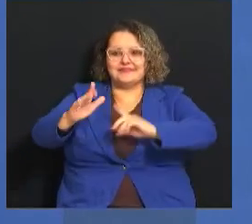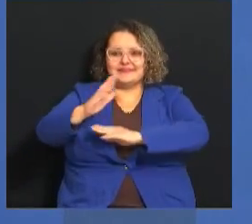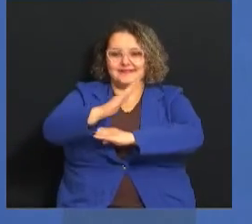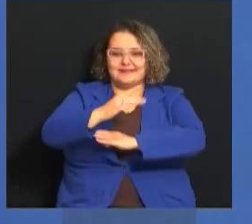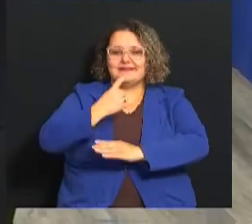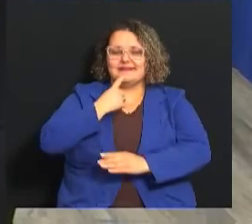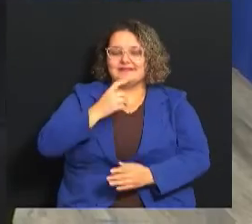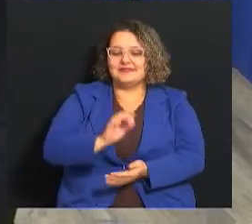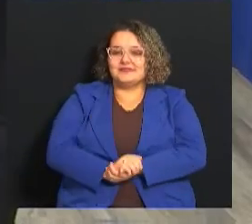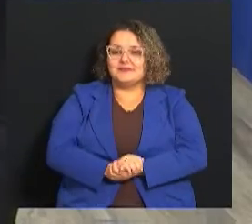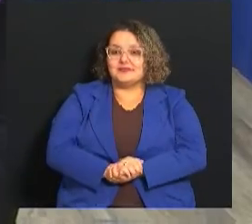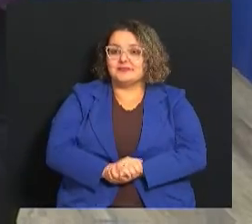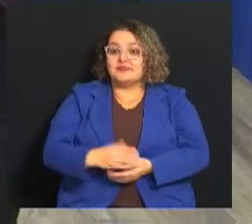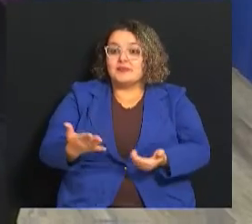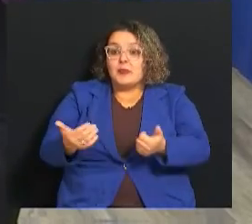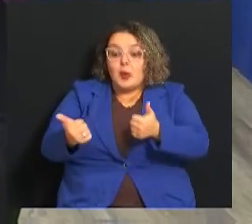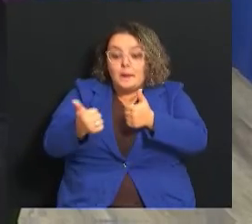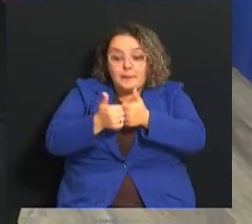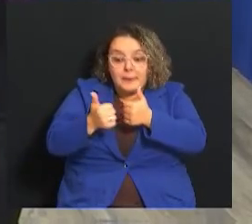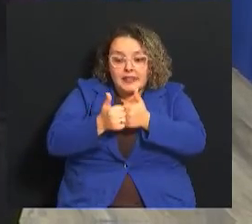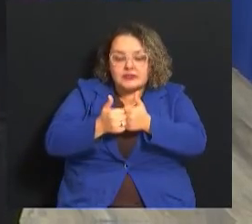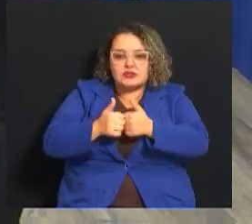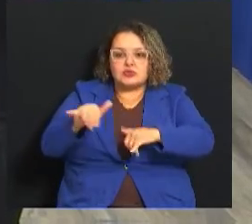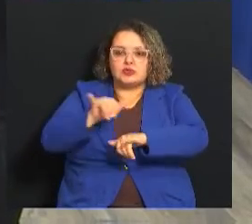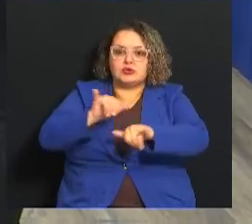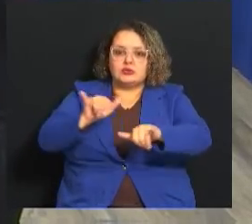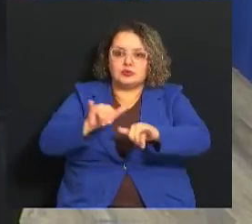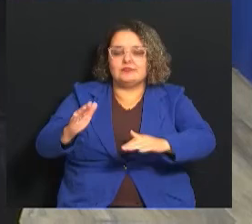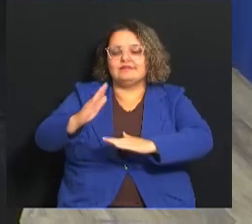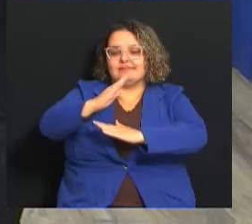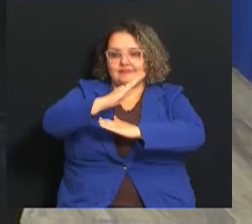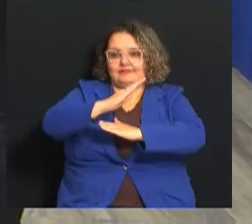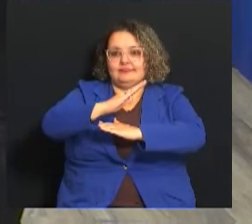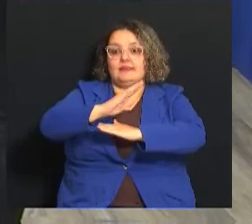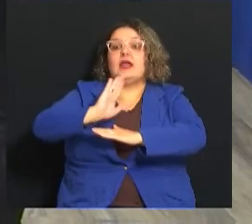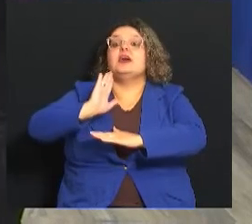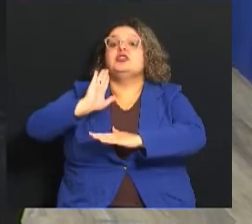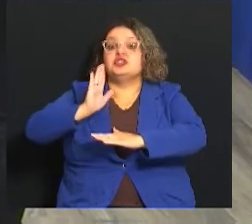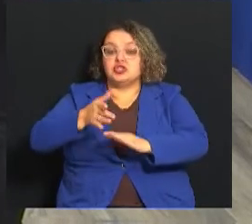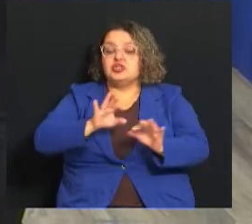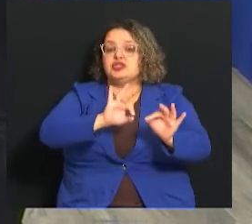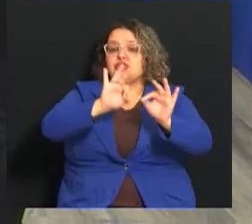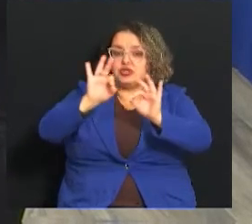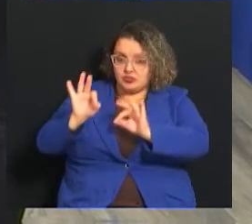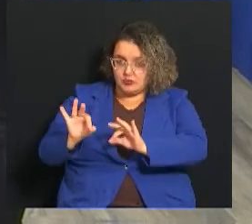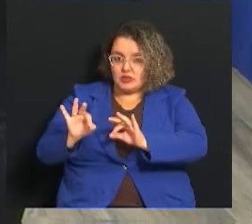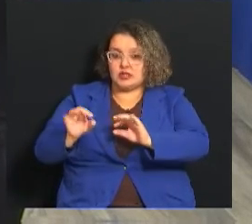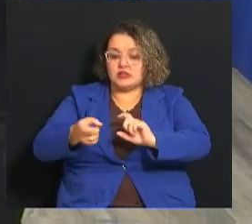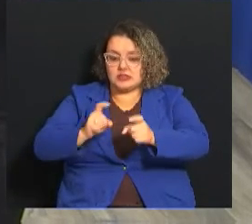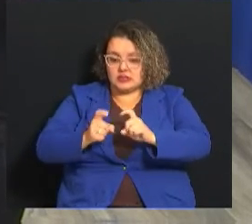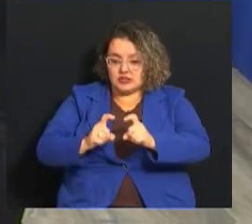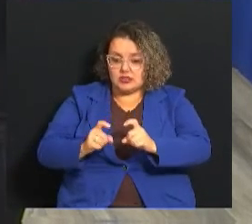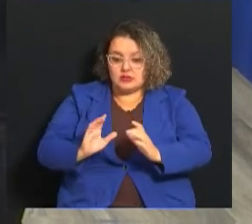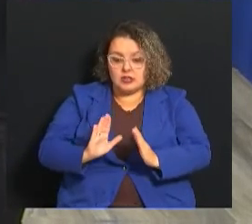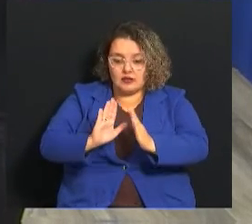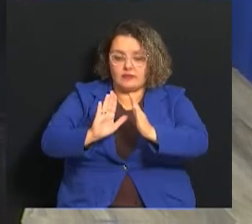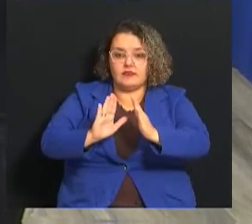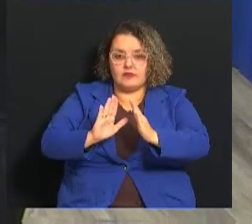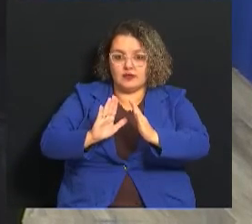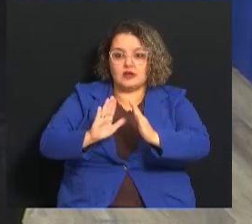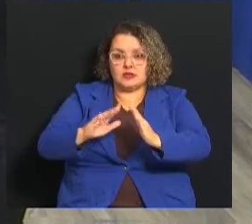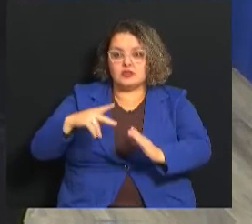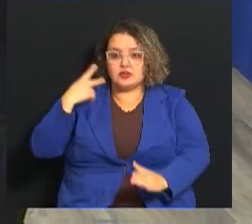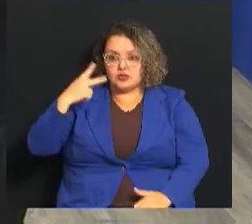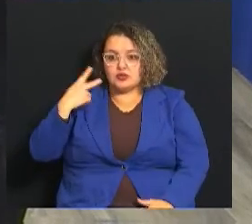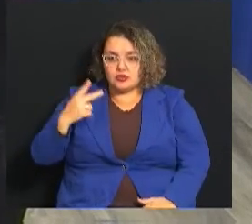Então, praticamente coladinho aqui com o nosso Câmara Notícia, a gente já acompanha então esta reunião da Frente Parlamentar Ambientalista